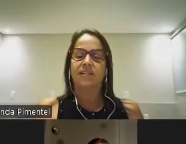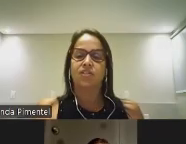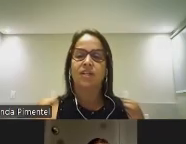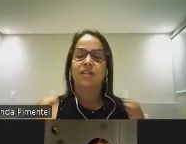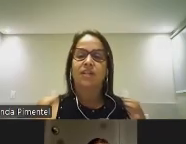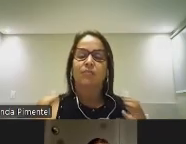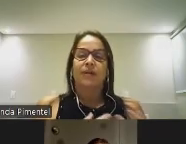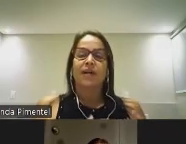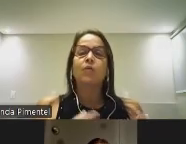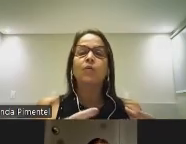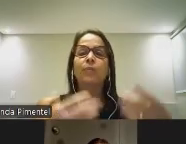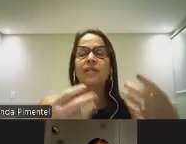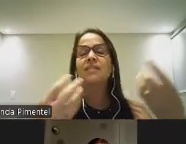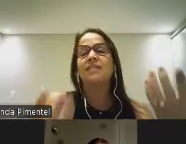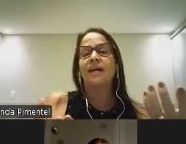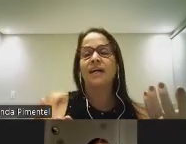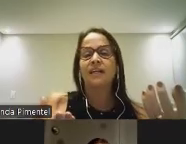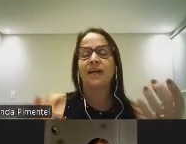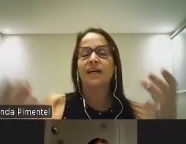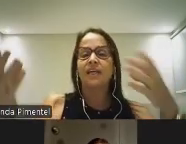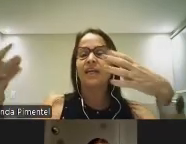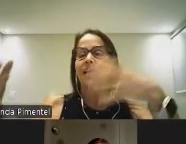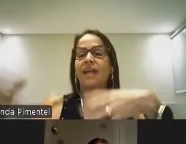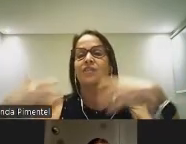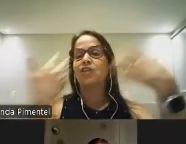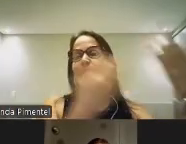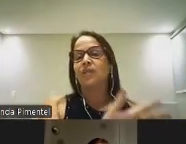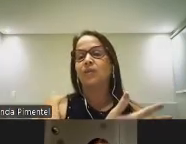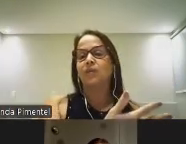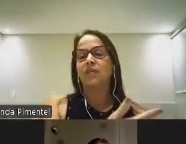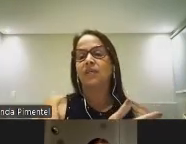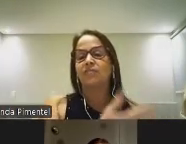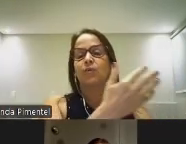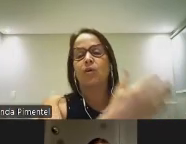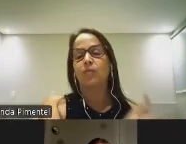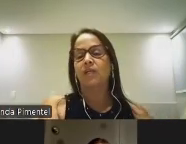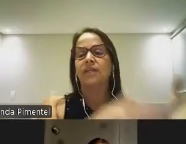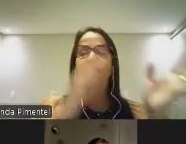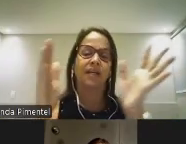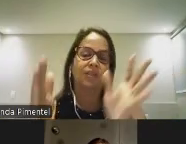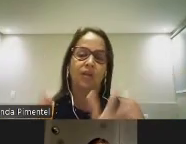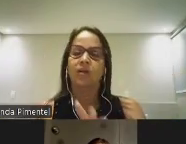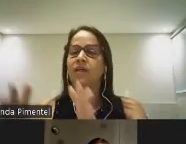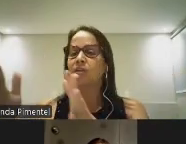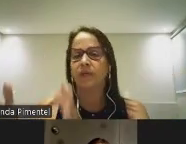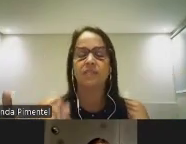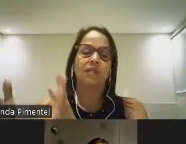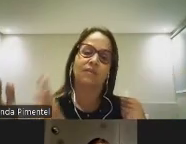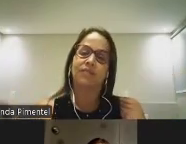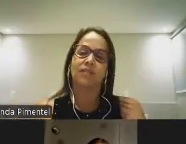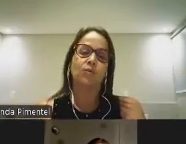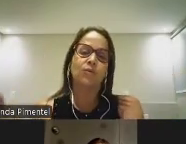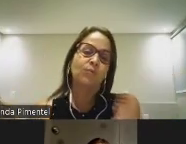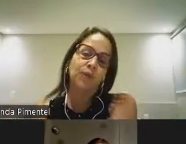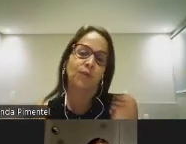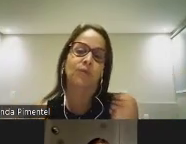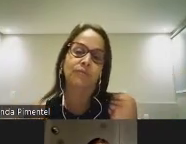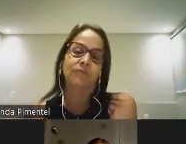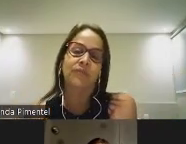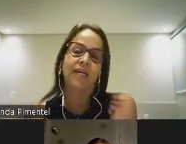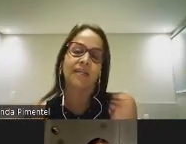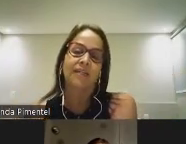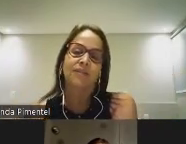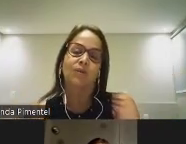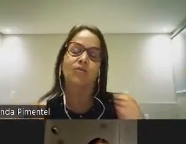vias aéreas para compensar aquele relaxamento que eventualmente aquela droga que o paciente faz uso